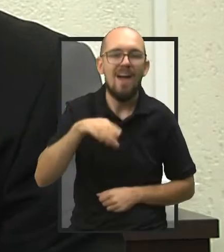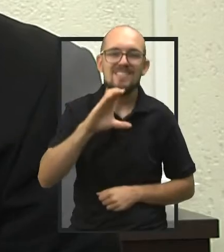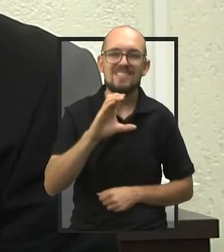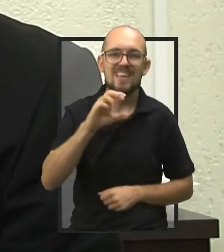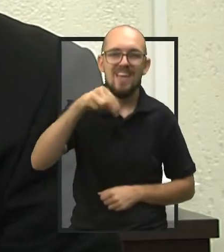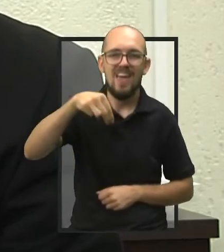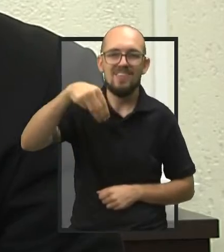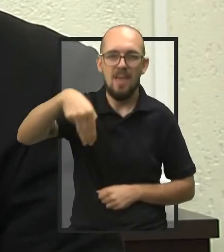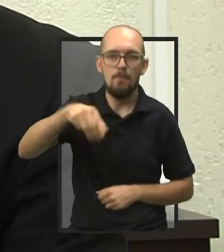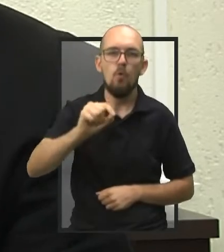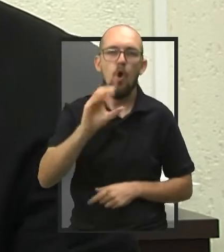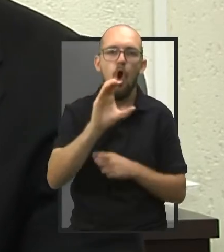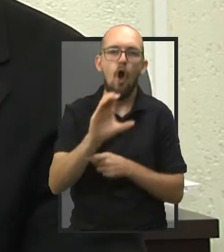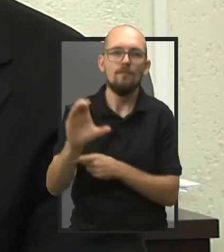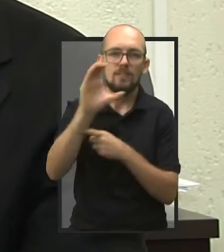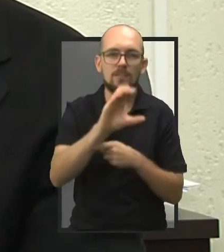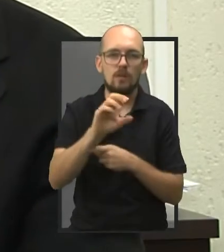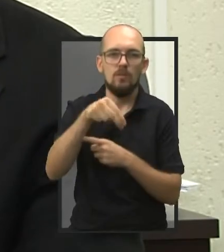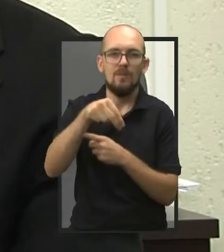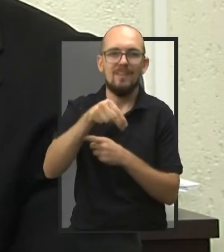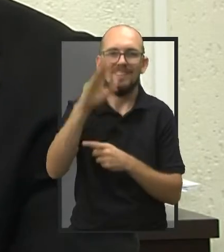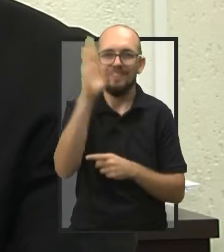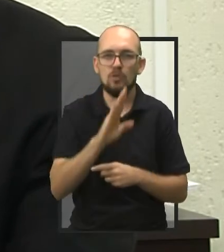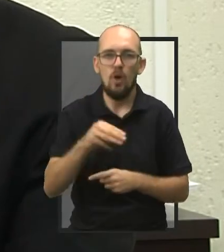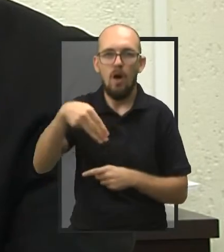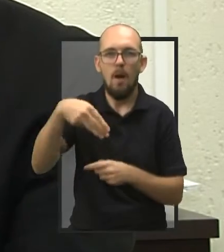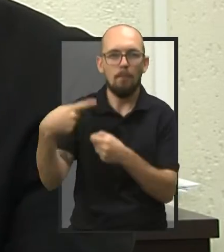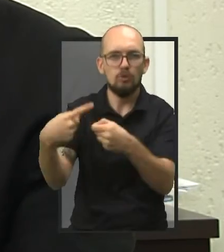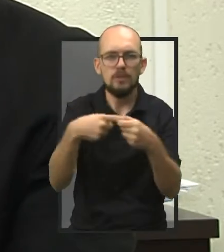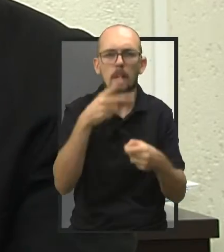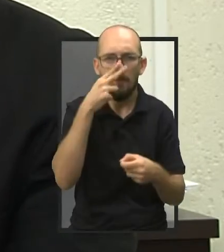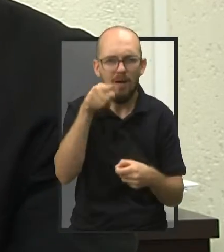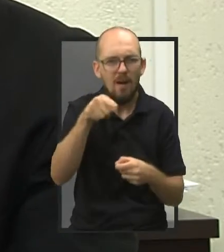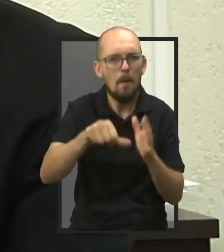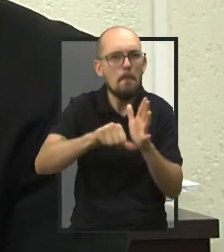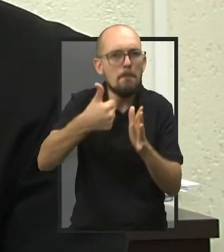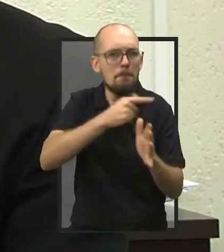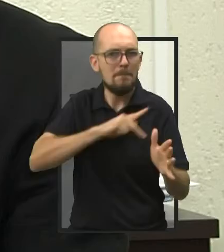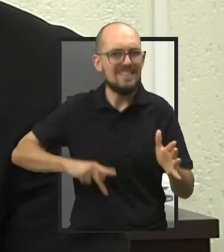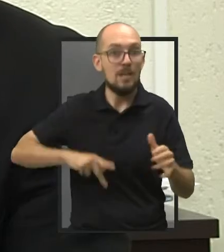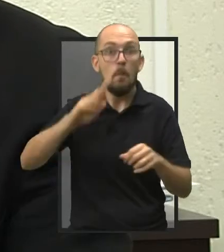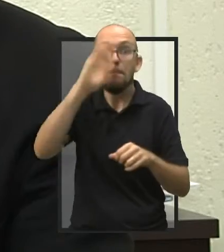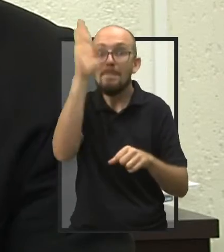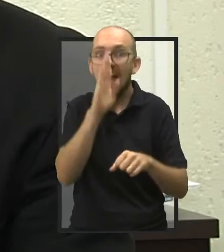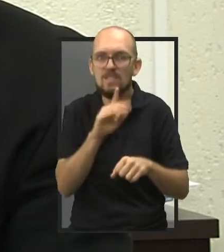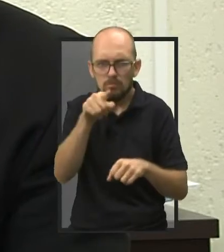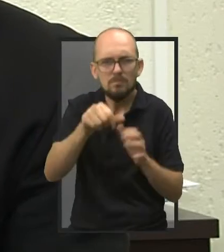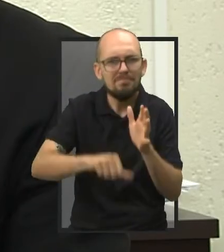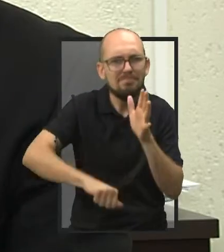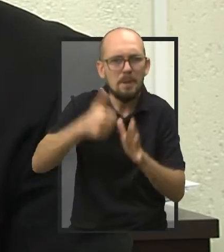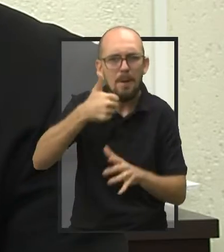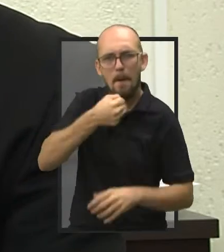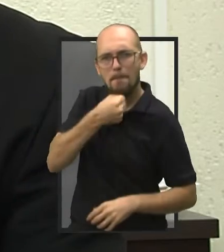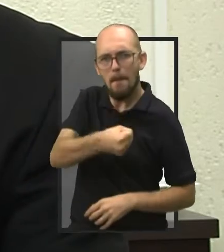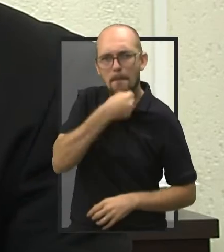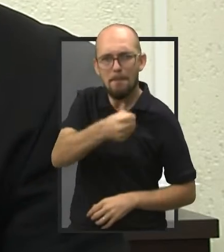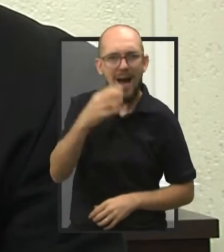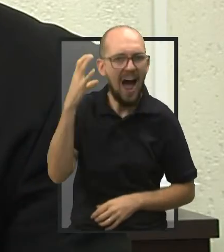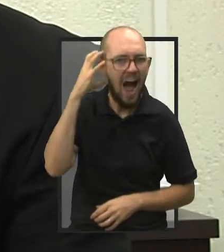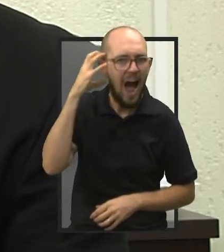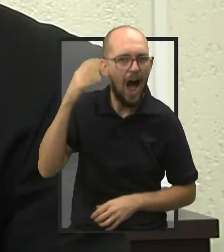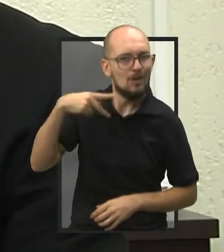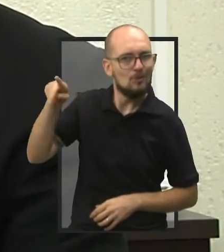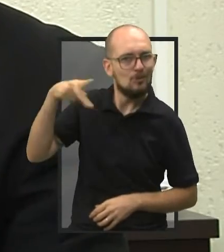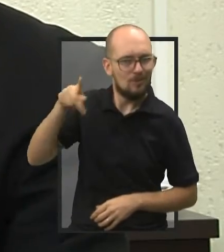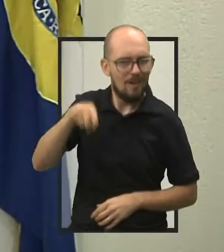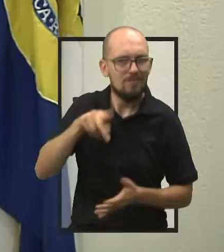dos Municípios. Salvo engano, o senhor foi o primeiro presidente de Câmara do país a conceder uma entrevista a essa